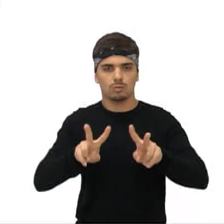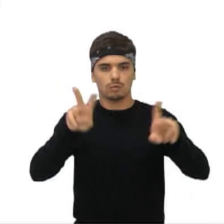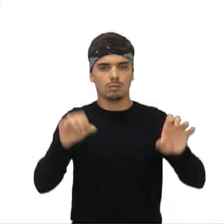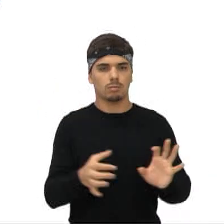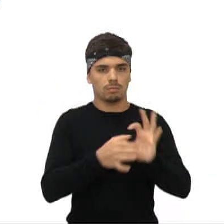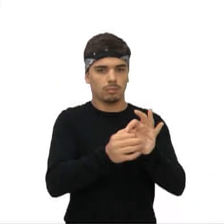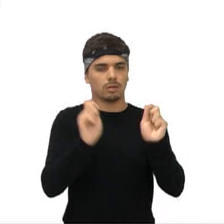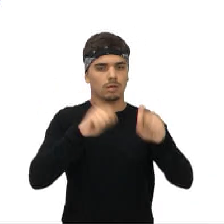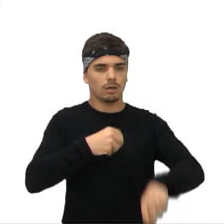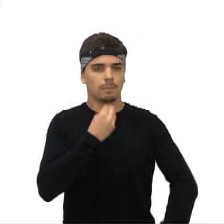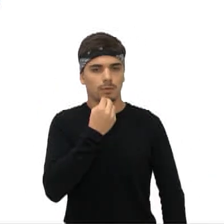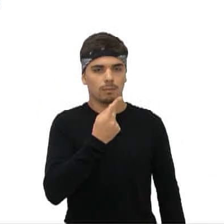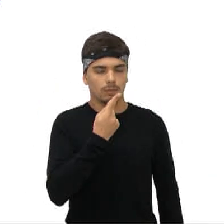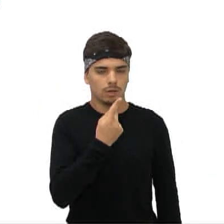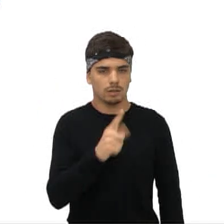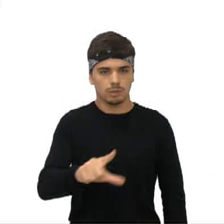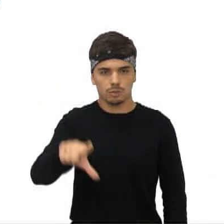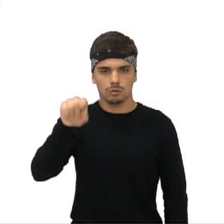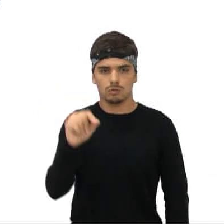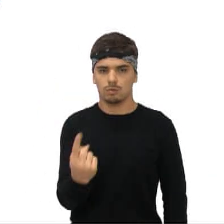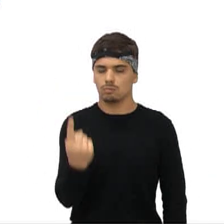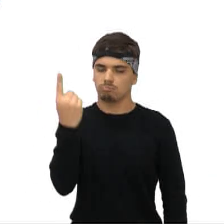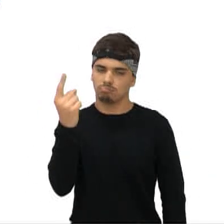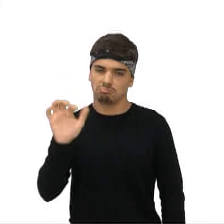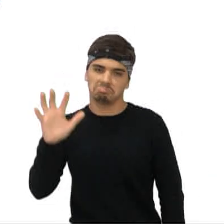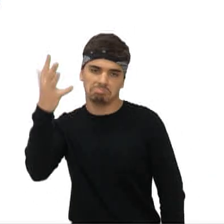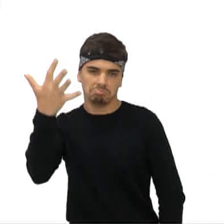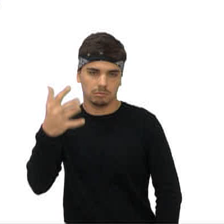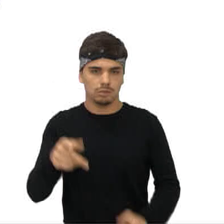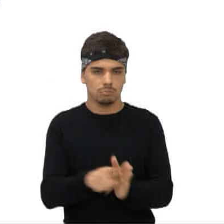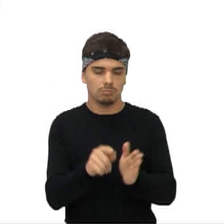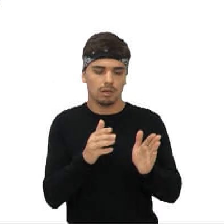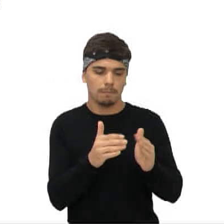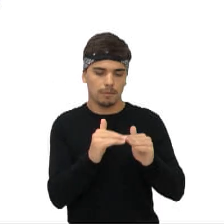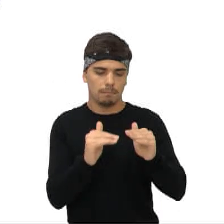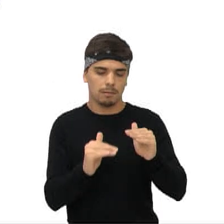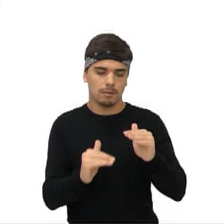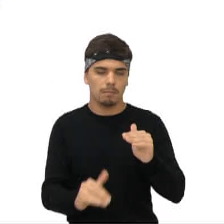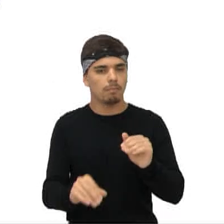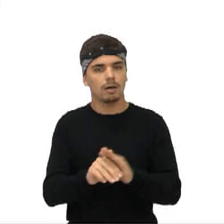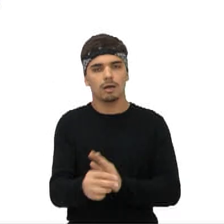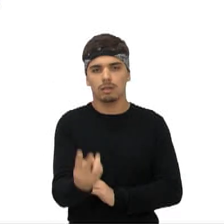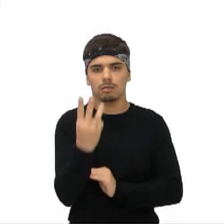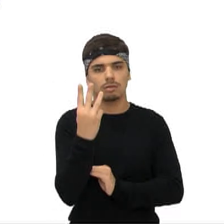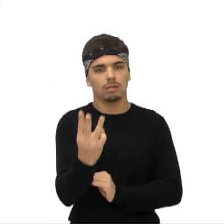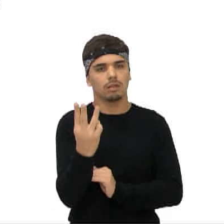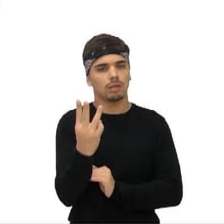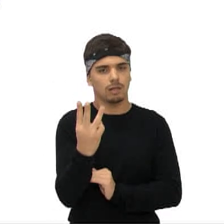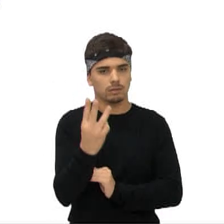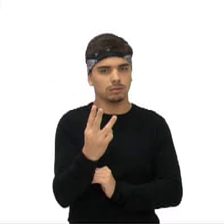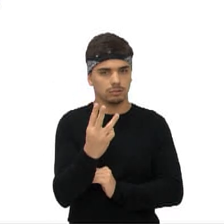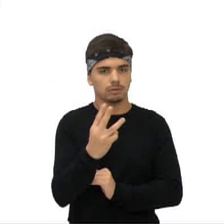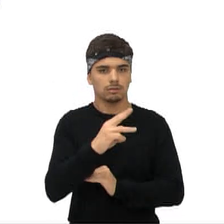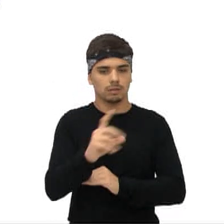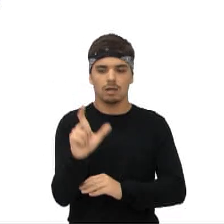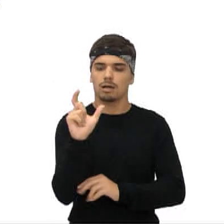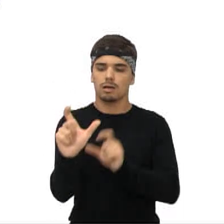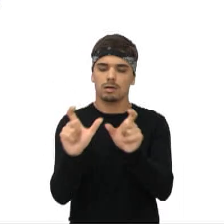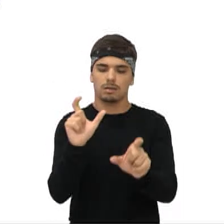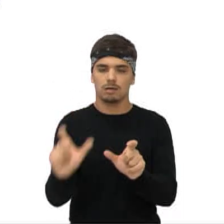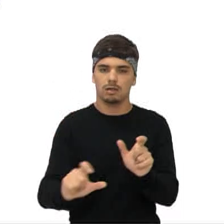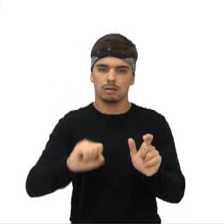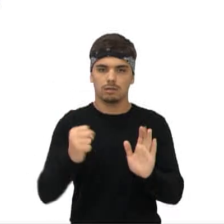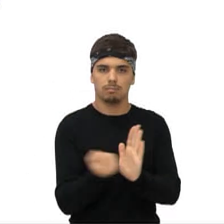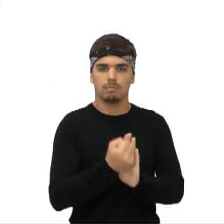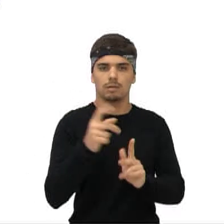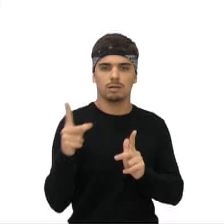a probabilidade de escolhermos ao acaso e sucessivamente 3 cartas de um mesmo naipe, a minha